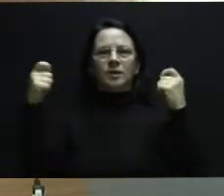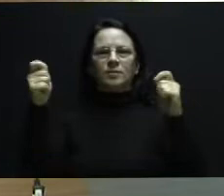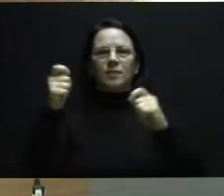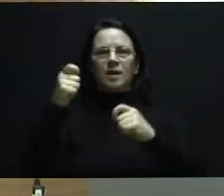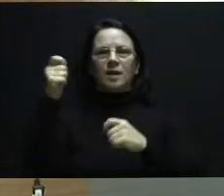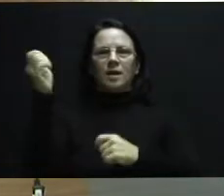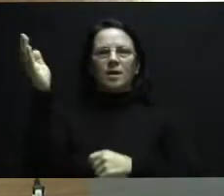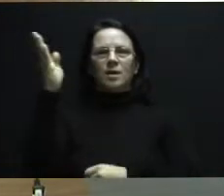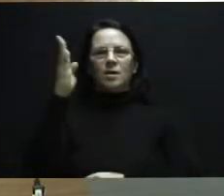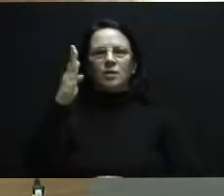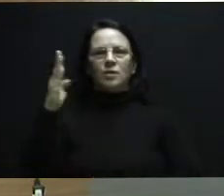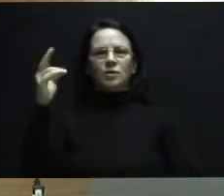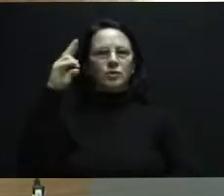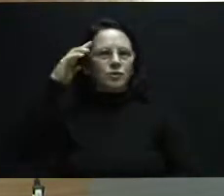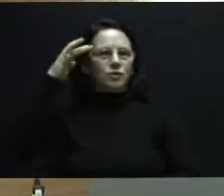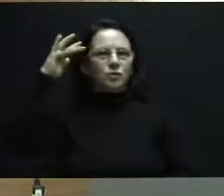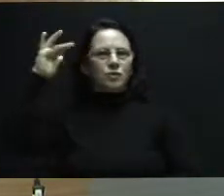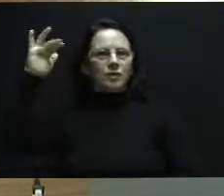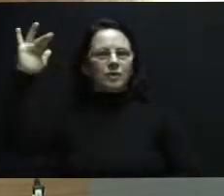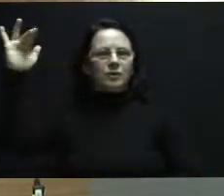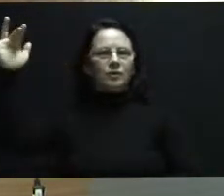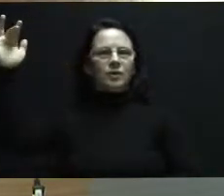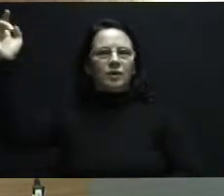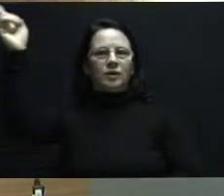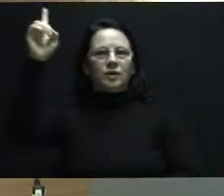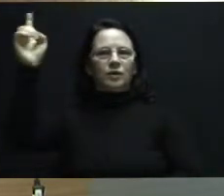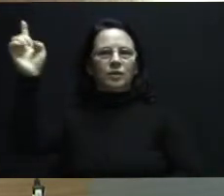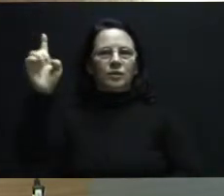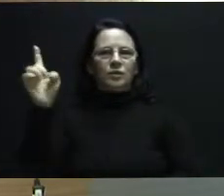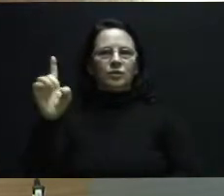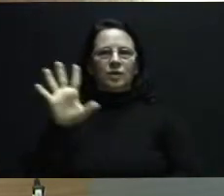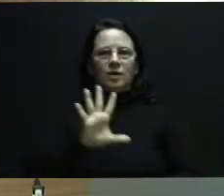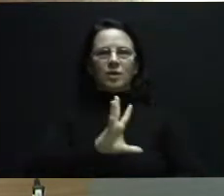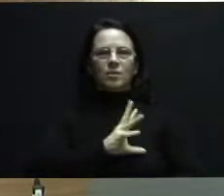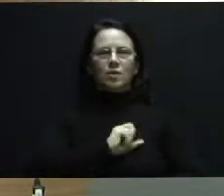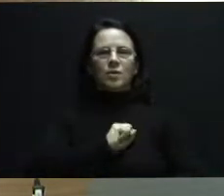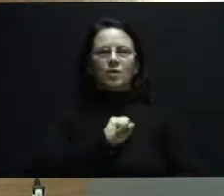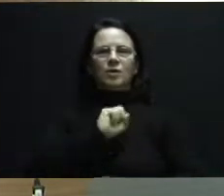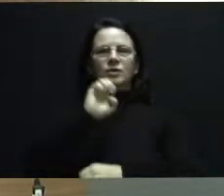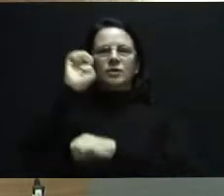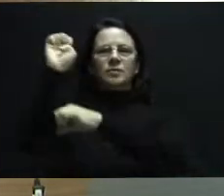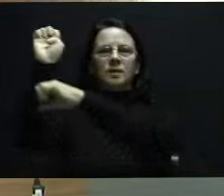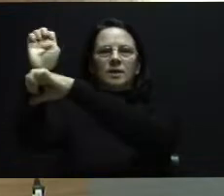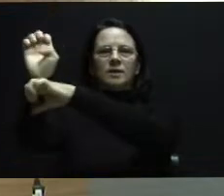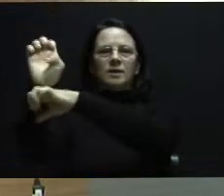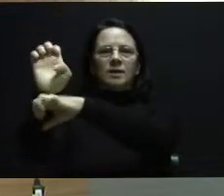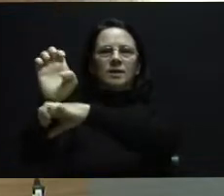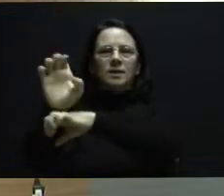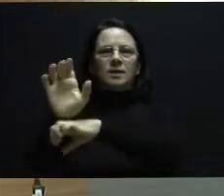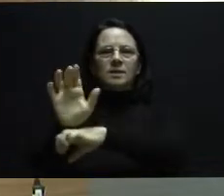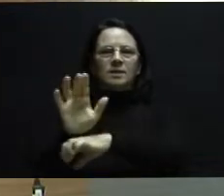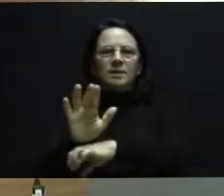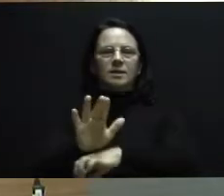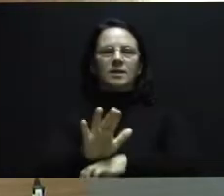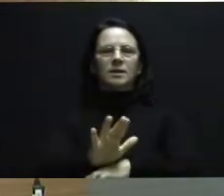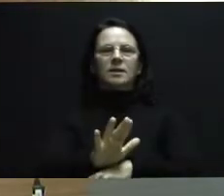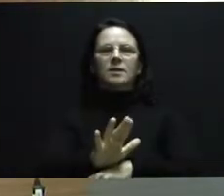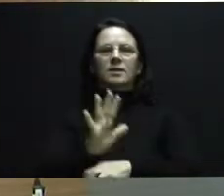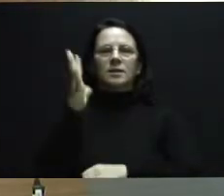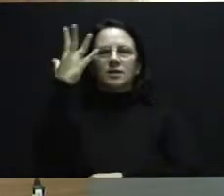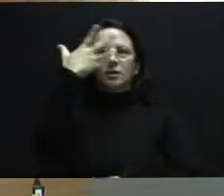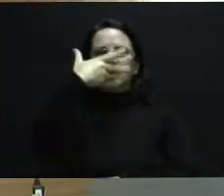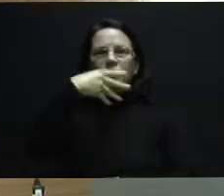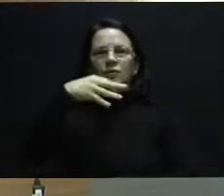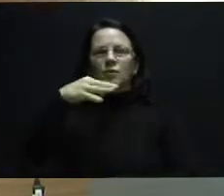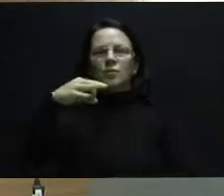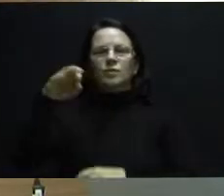salve, Brasil, o sonho intenso, raio vívido, de amor e de esperança, terra desce.